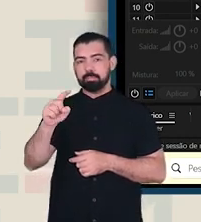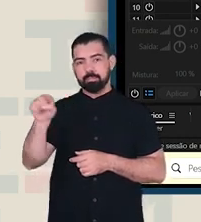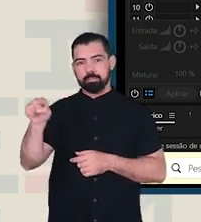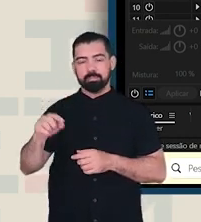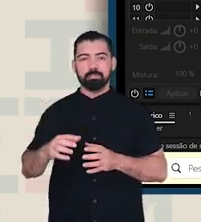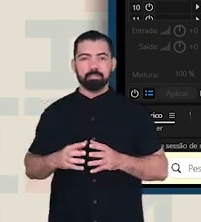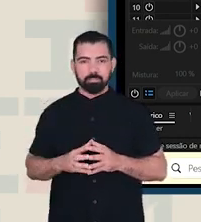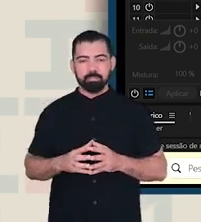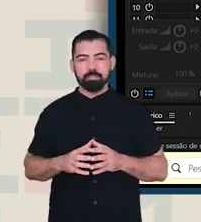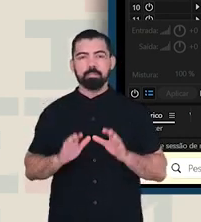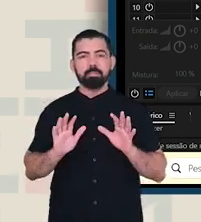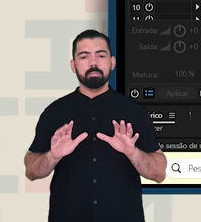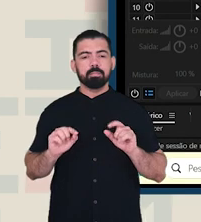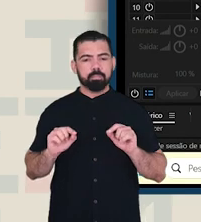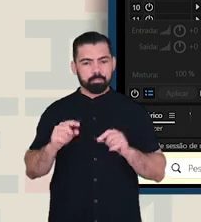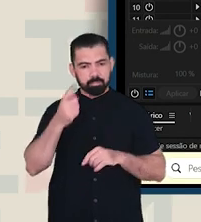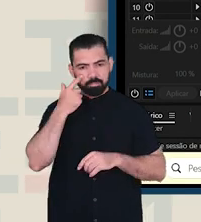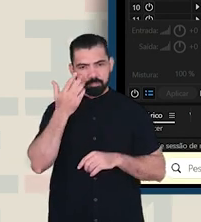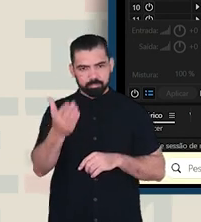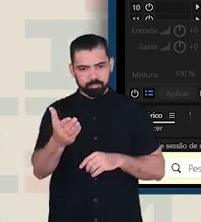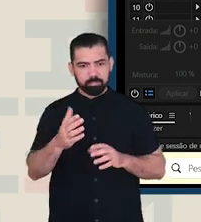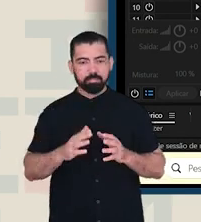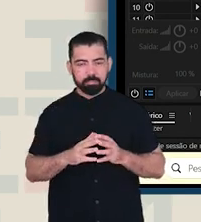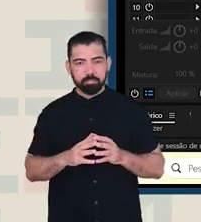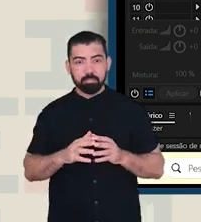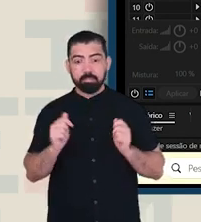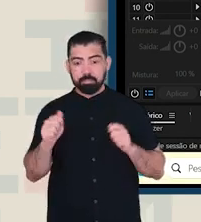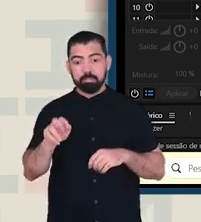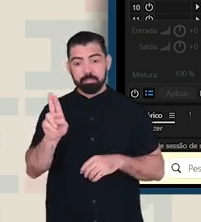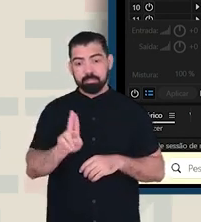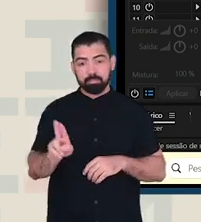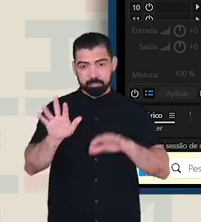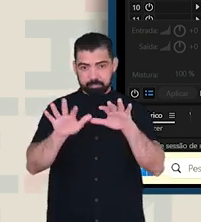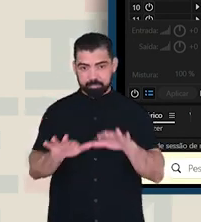Agora, dá para utilizar desse jeito e dá para utilizar